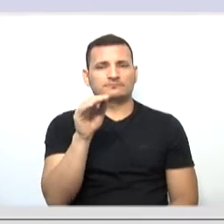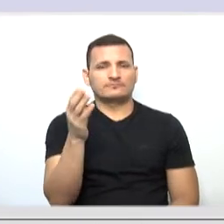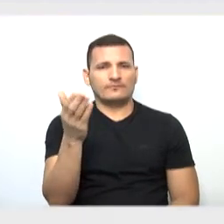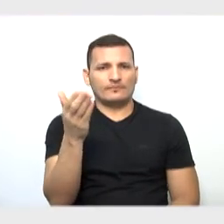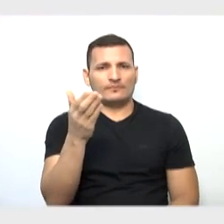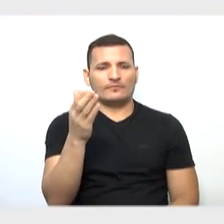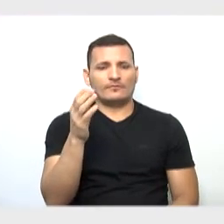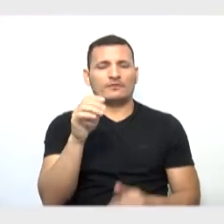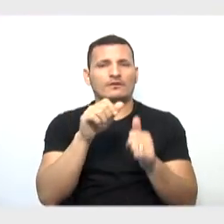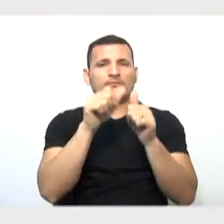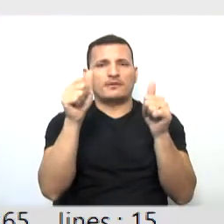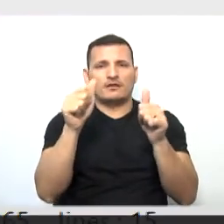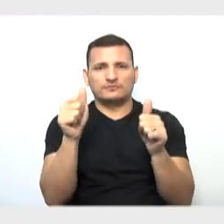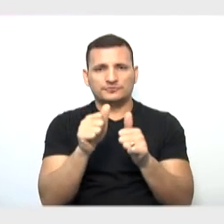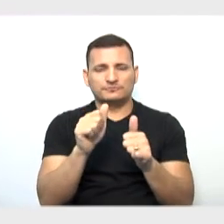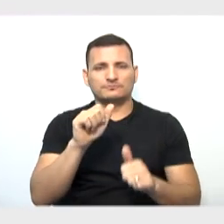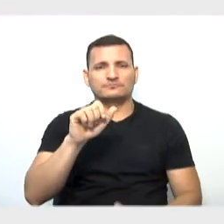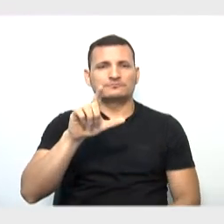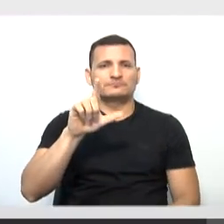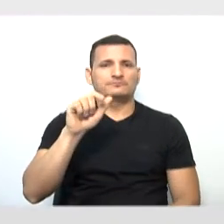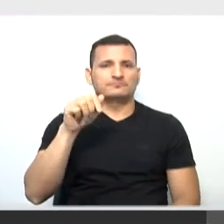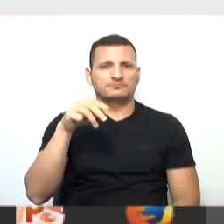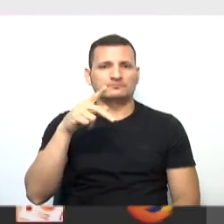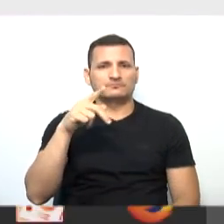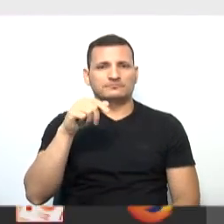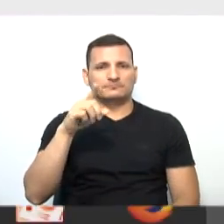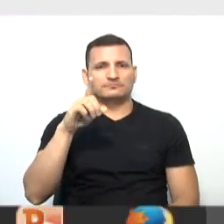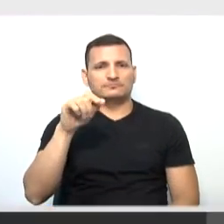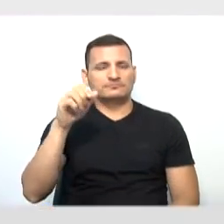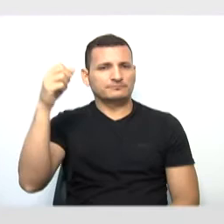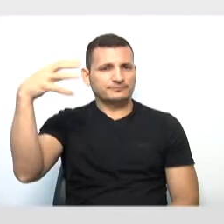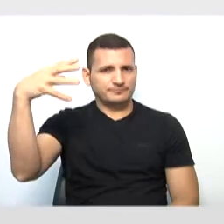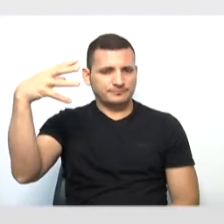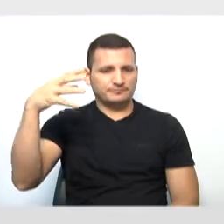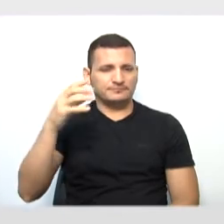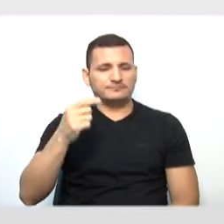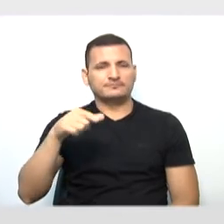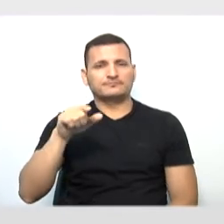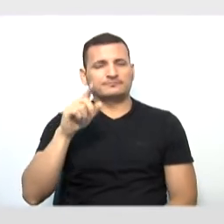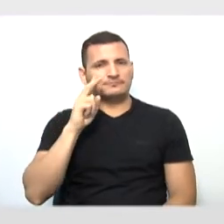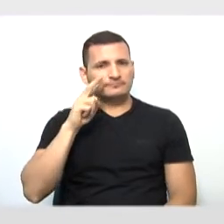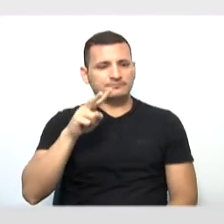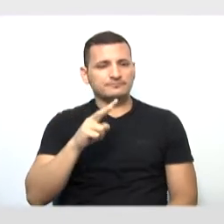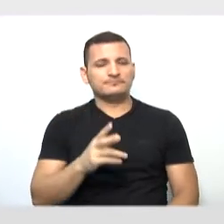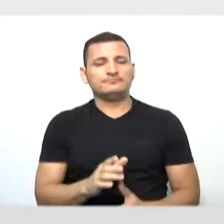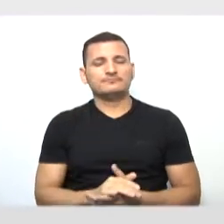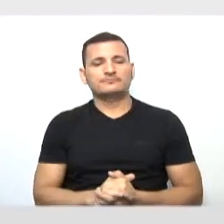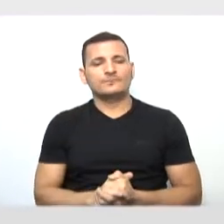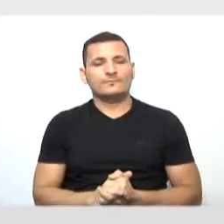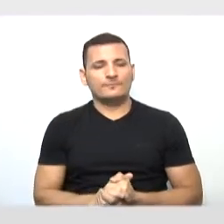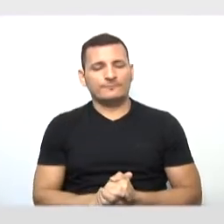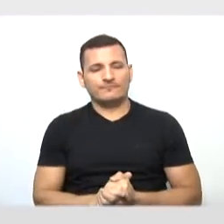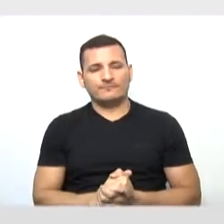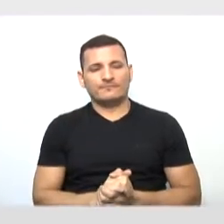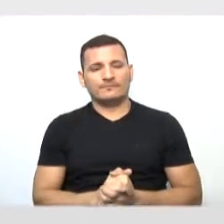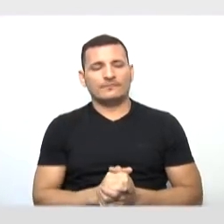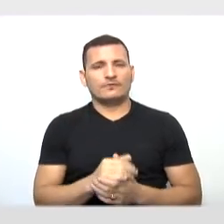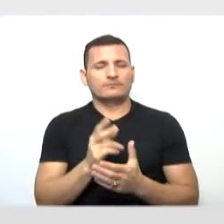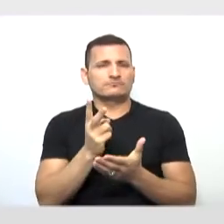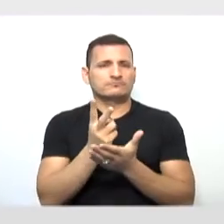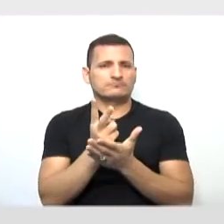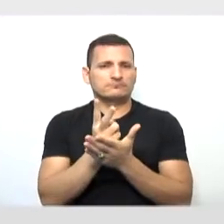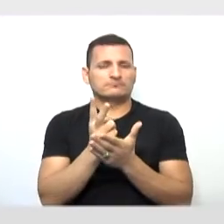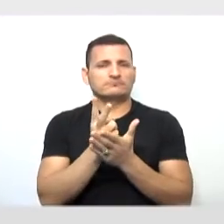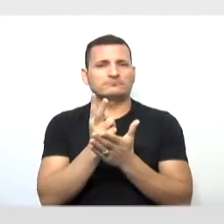lâmpada. Por isso, lá no material de vocês estão as imagens das lâmpadas. Coloquem todas no mesmo